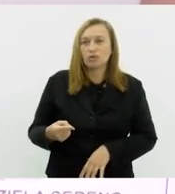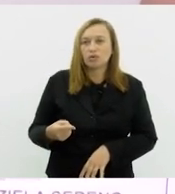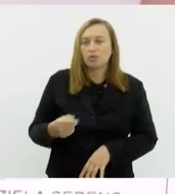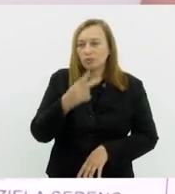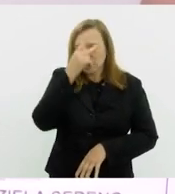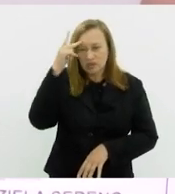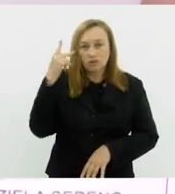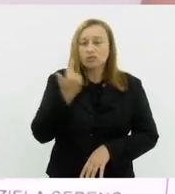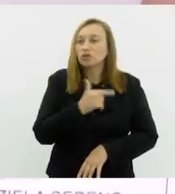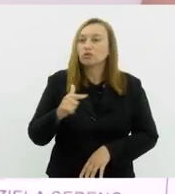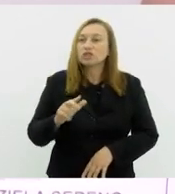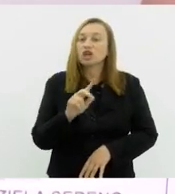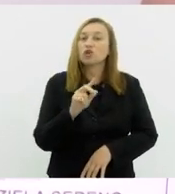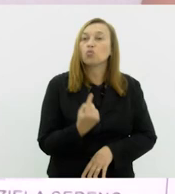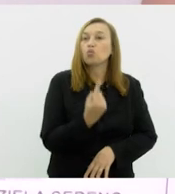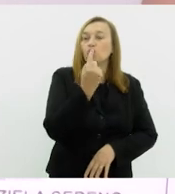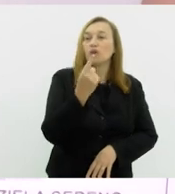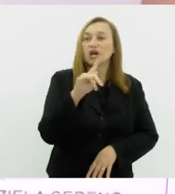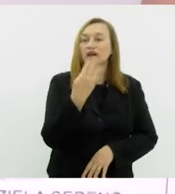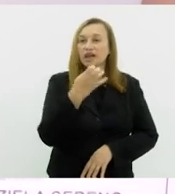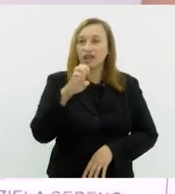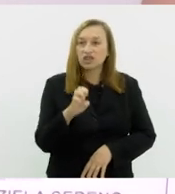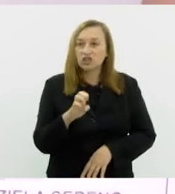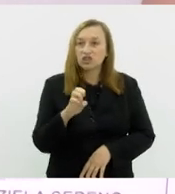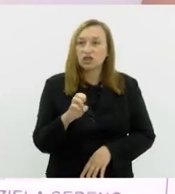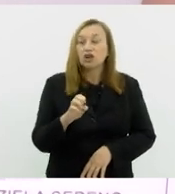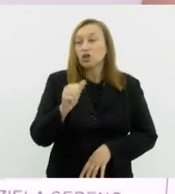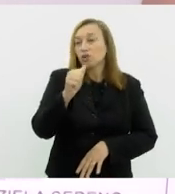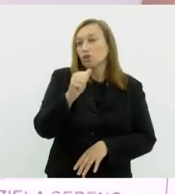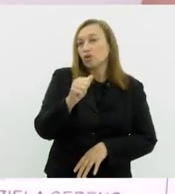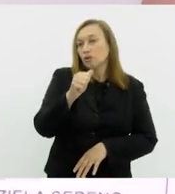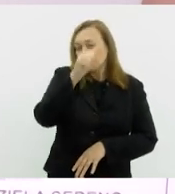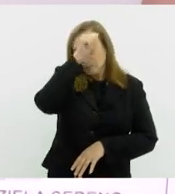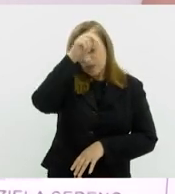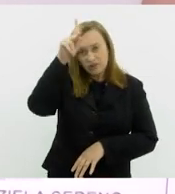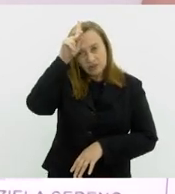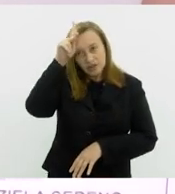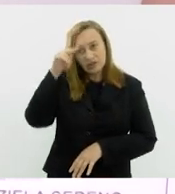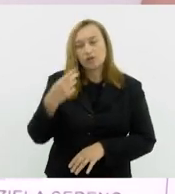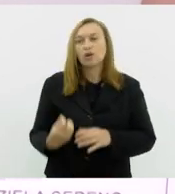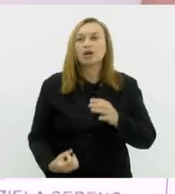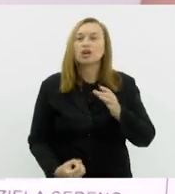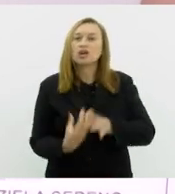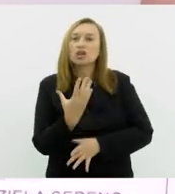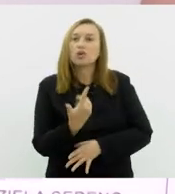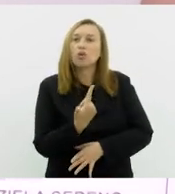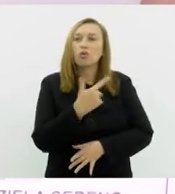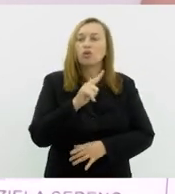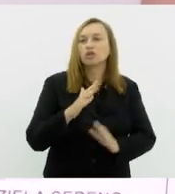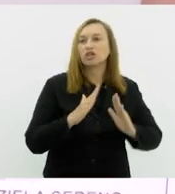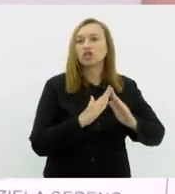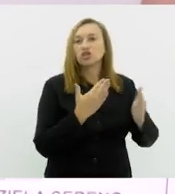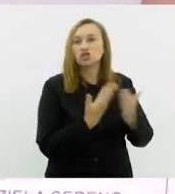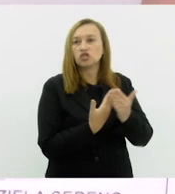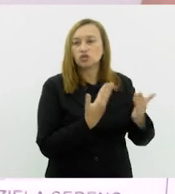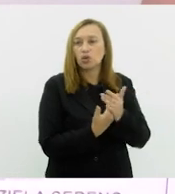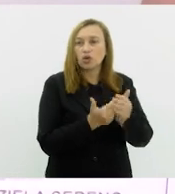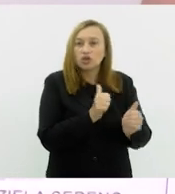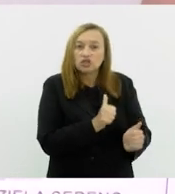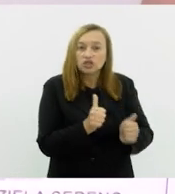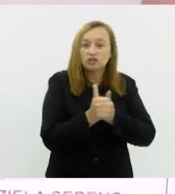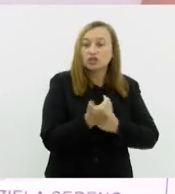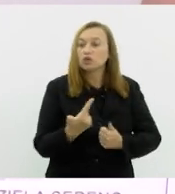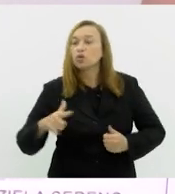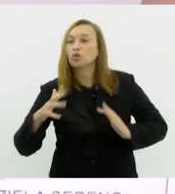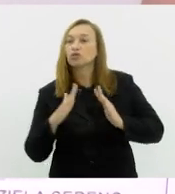o prefeito da cidade acabou de inaugurar uma escola em frente de uma outra escola. Então, assim, há um